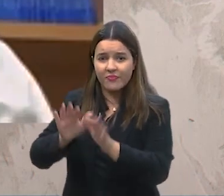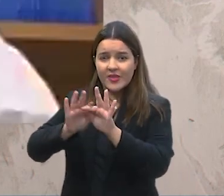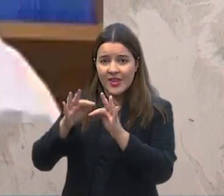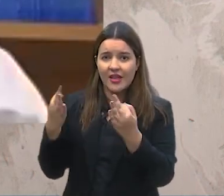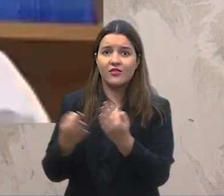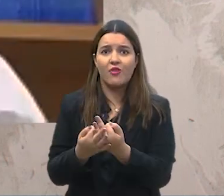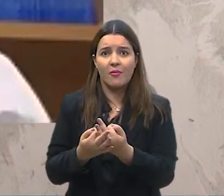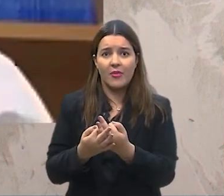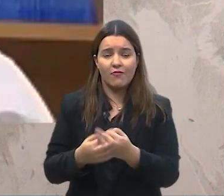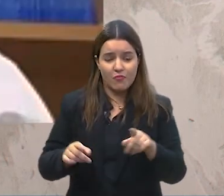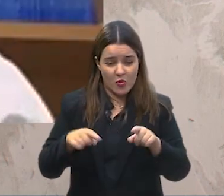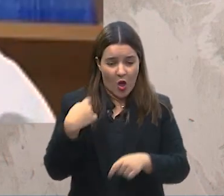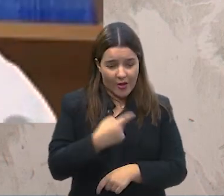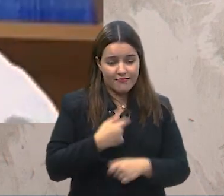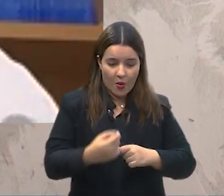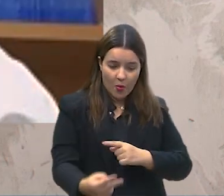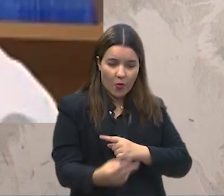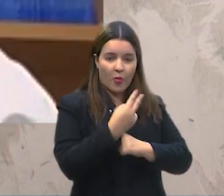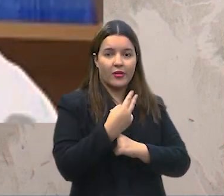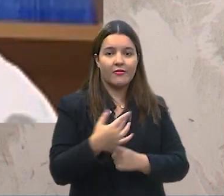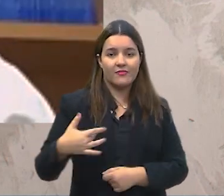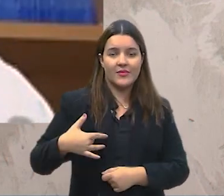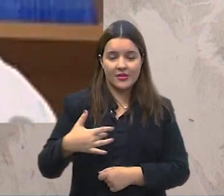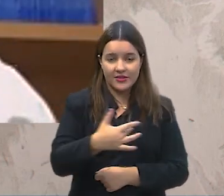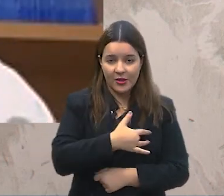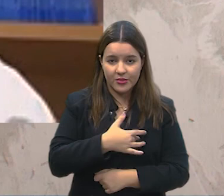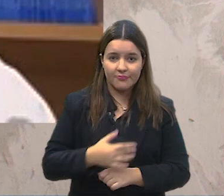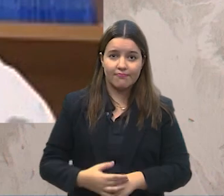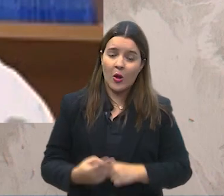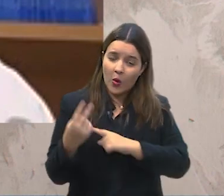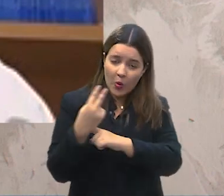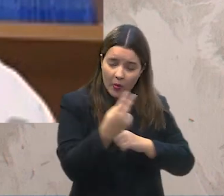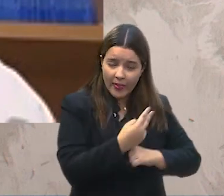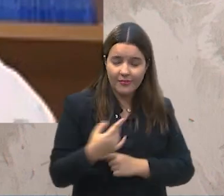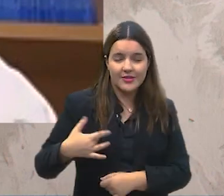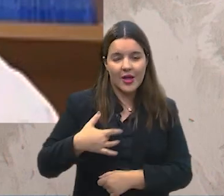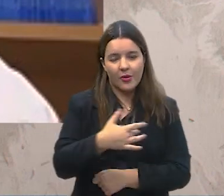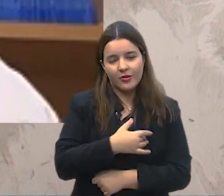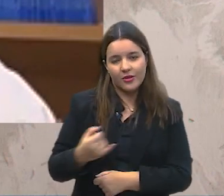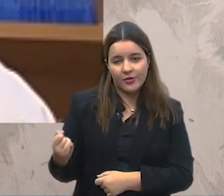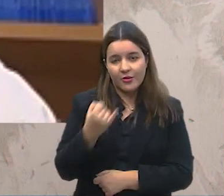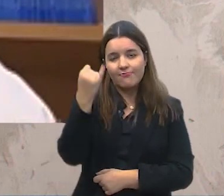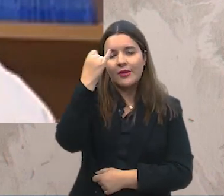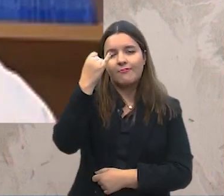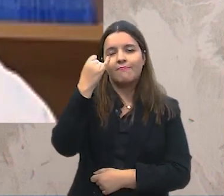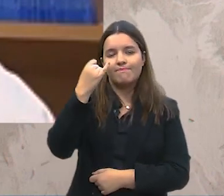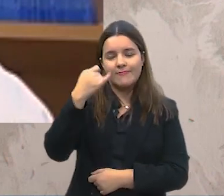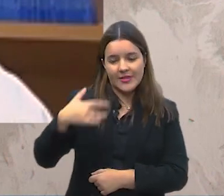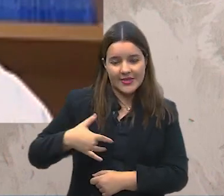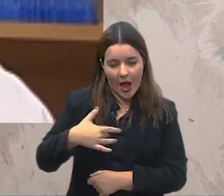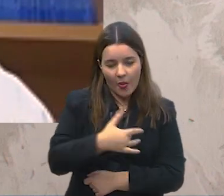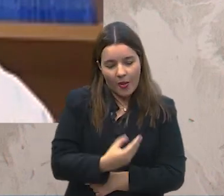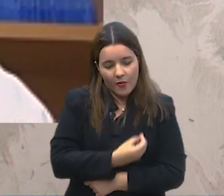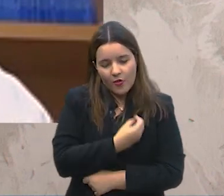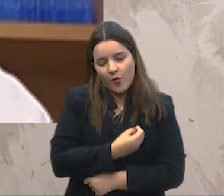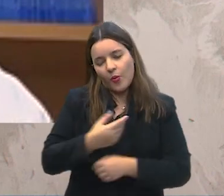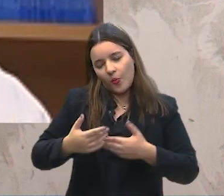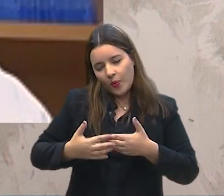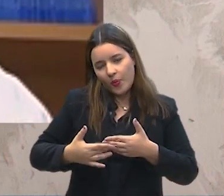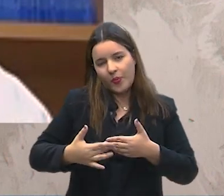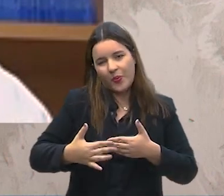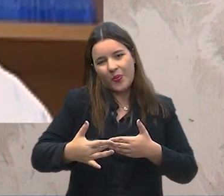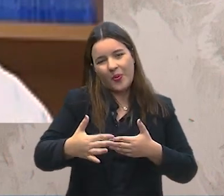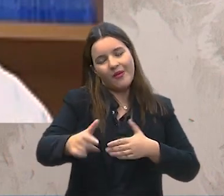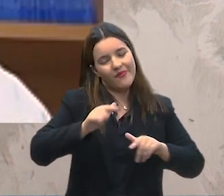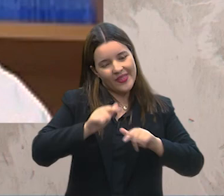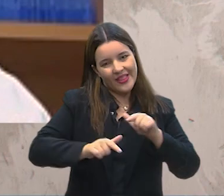compete a nós. Todo mundo tem que procurar se cuidar, estar saudável para continuar vivendo bem e